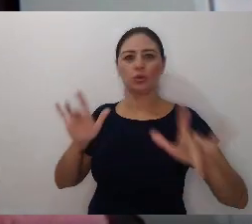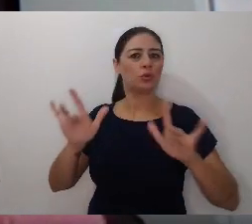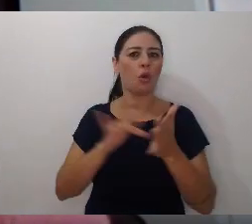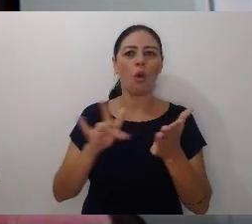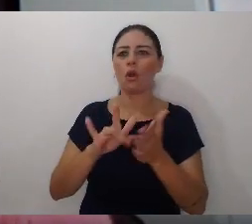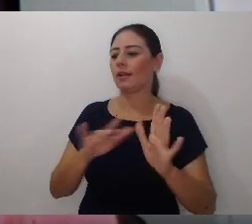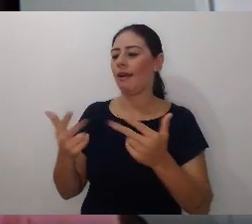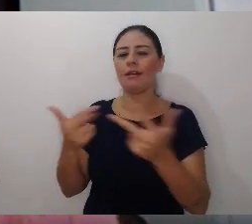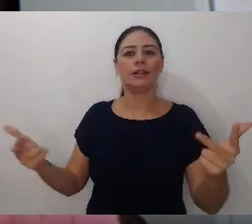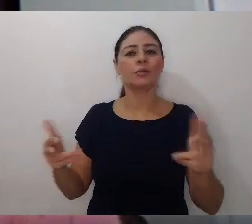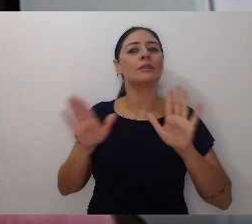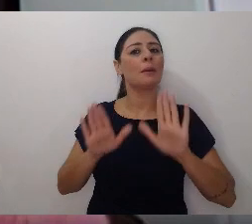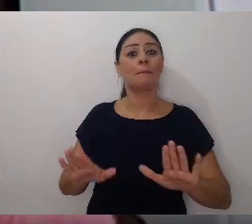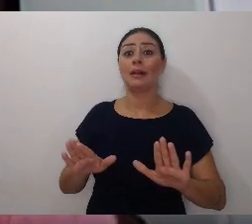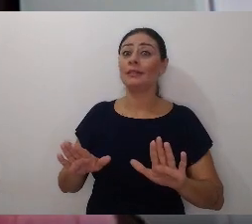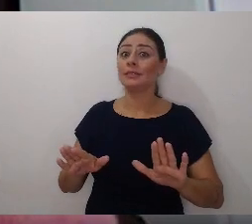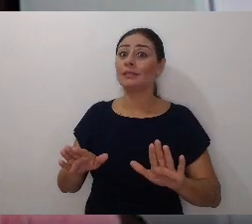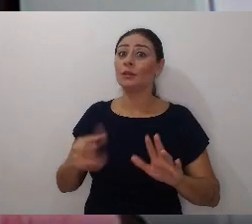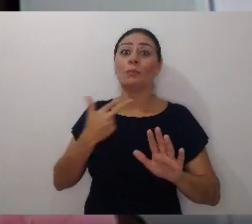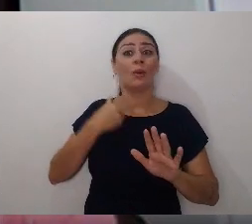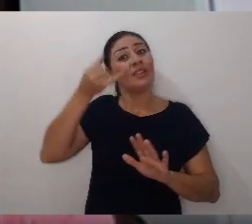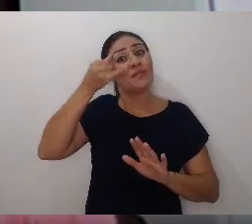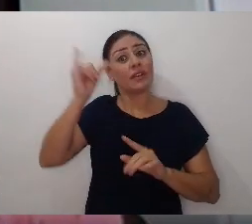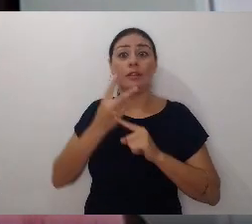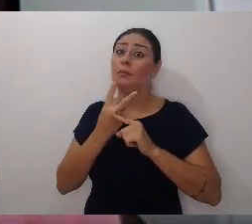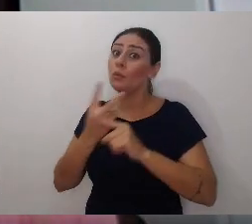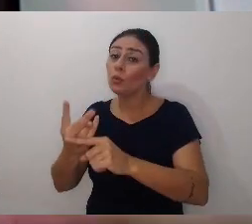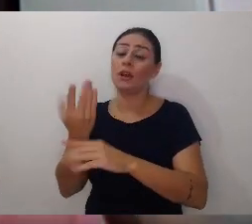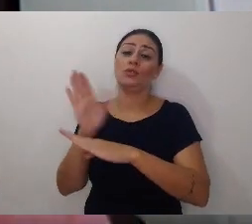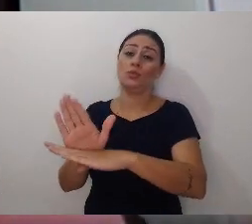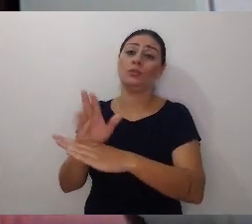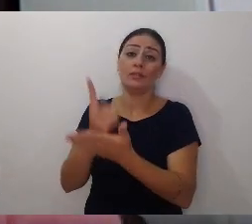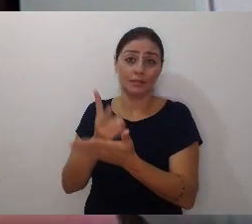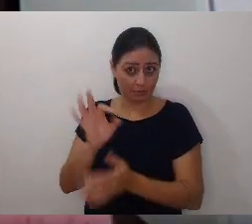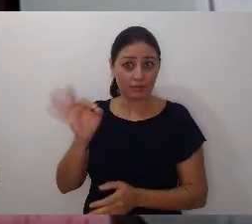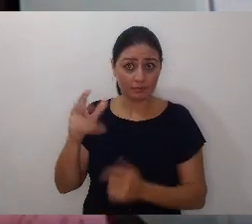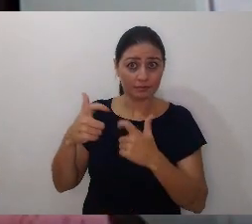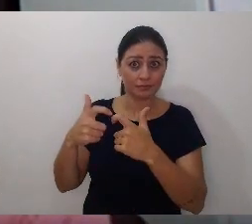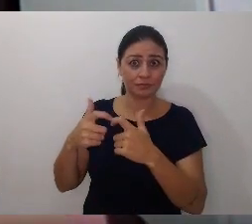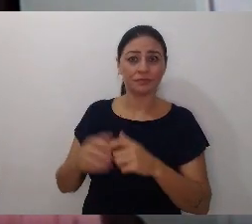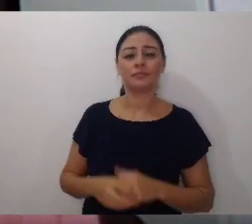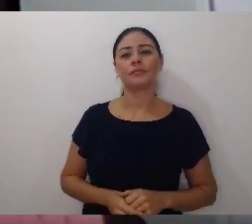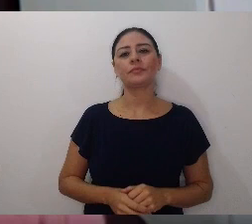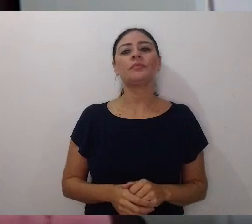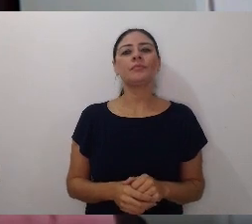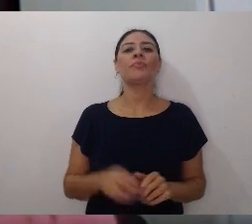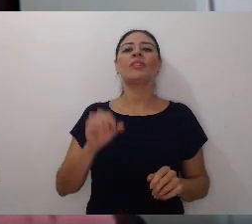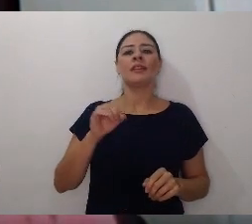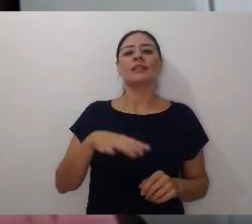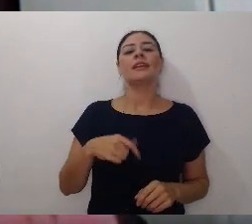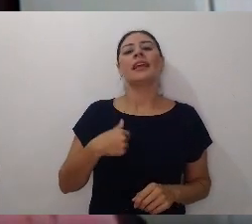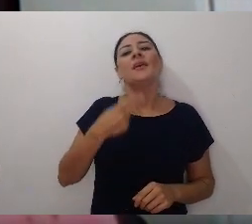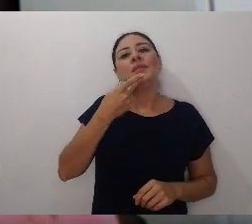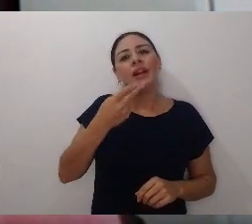se protejam a criança, usem o álcool em gel, né, procurem não tocar nos ambientes ali, mas não deixem de